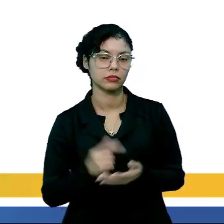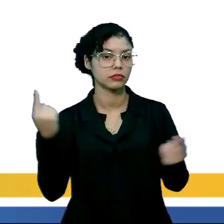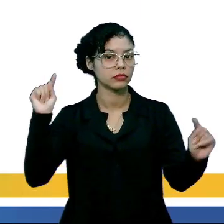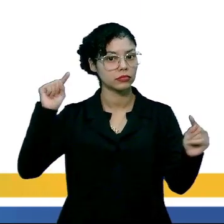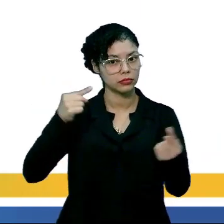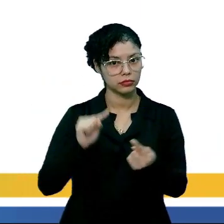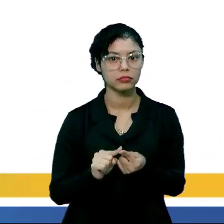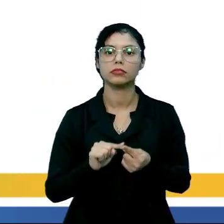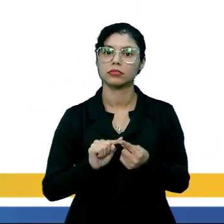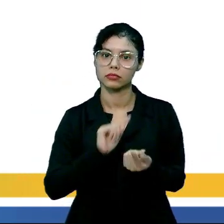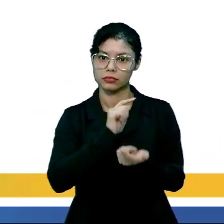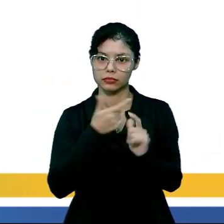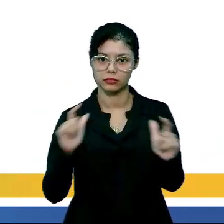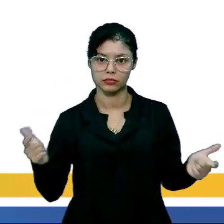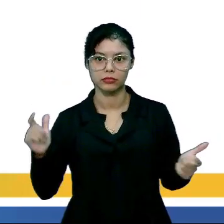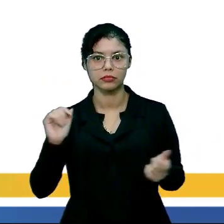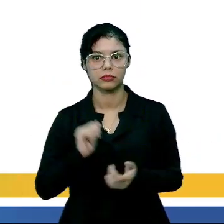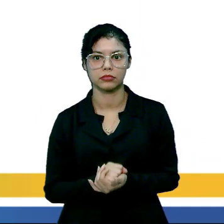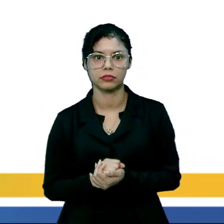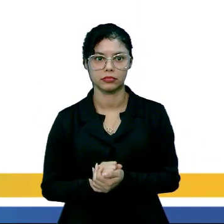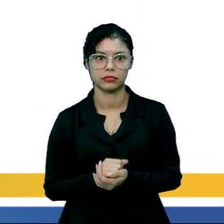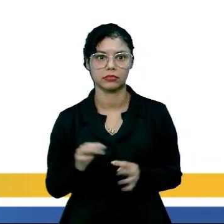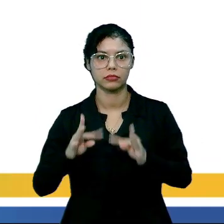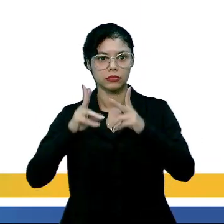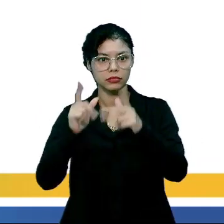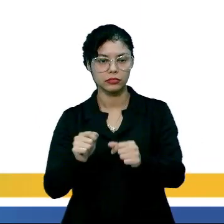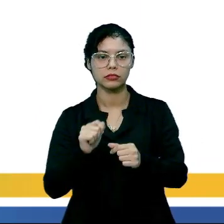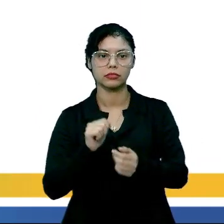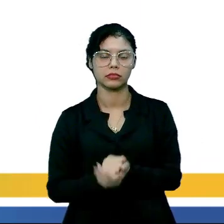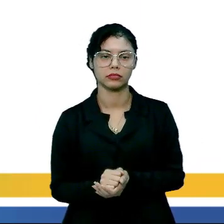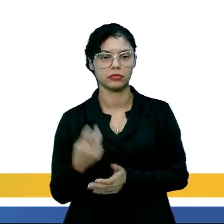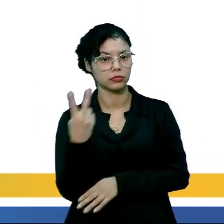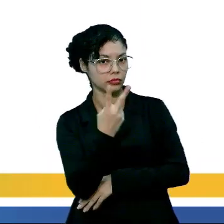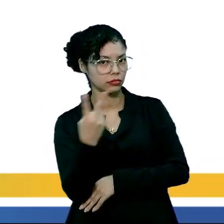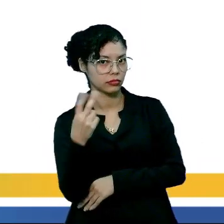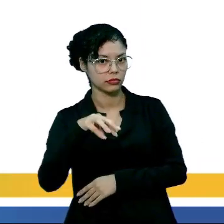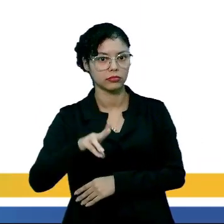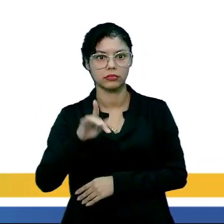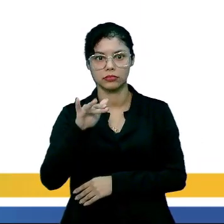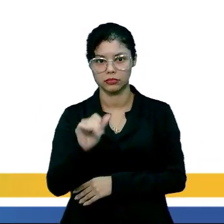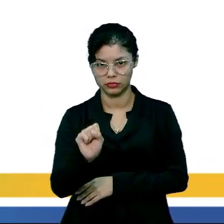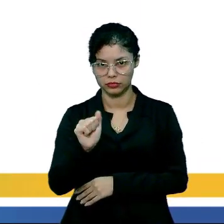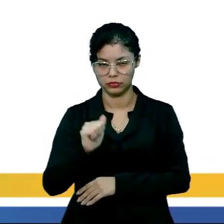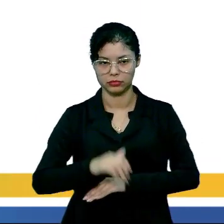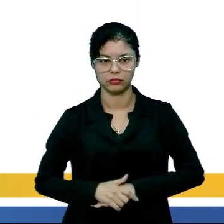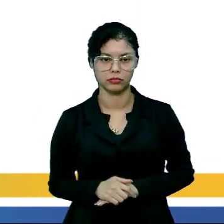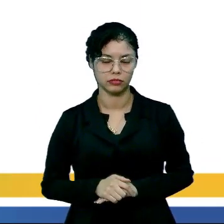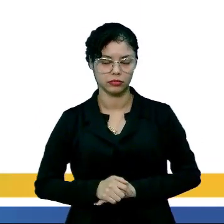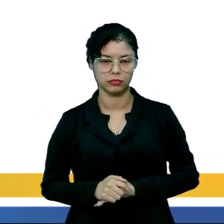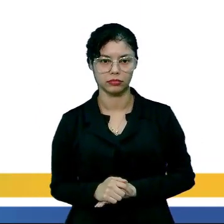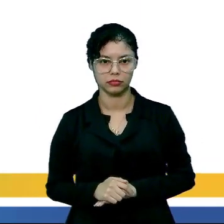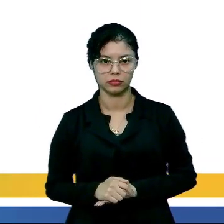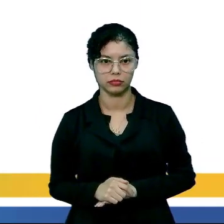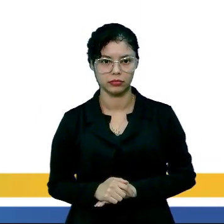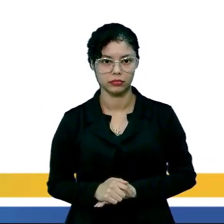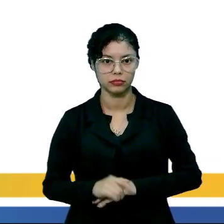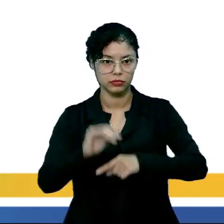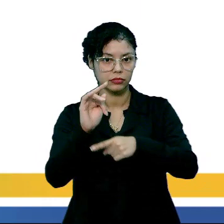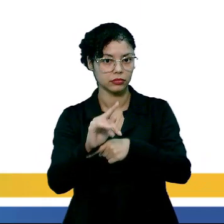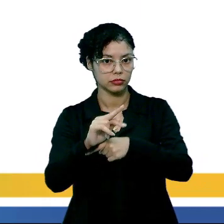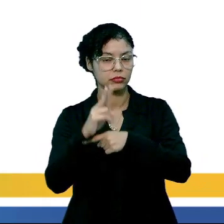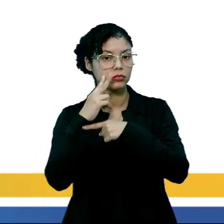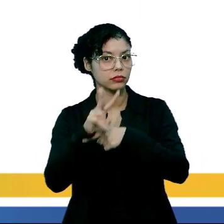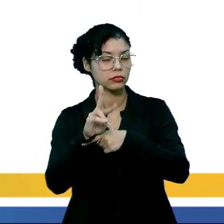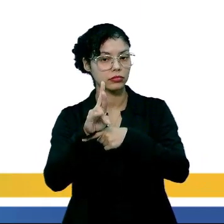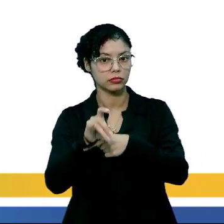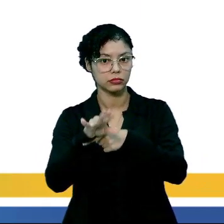por Piedade, aproximou-se da grande roda que se formara em torno dos dois mulatos. E